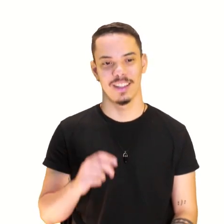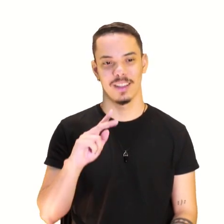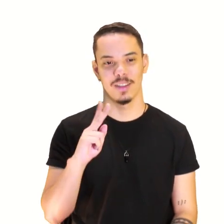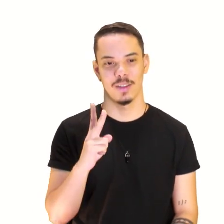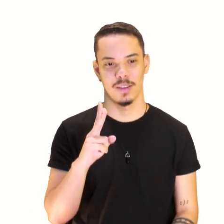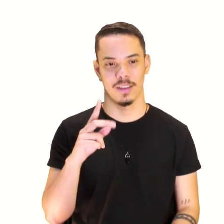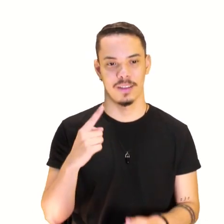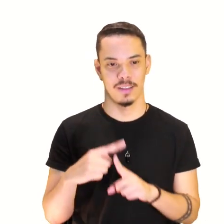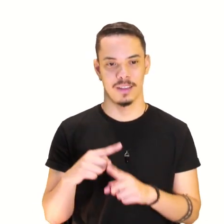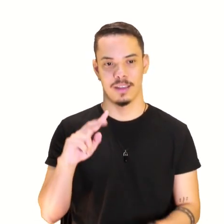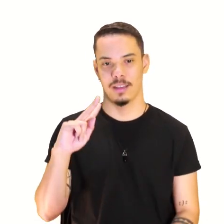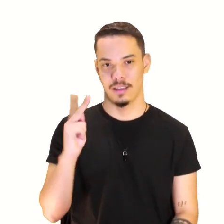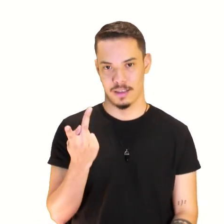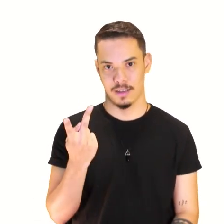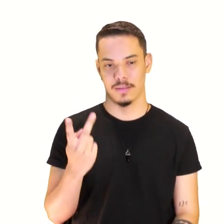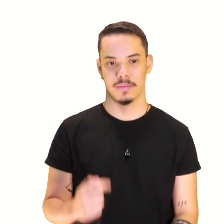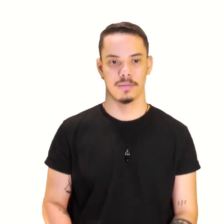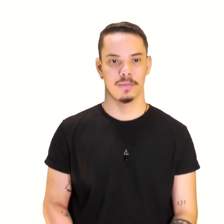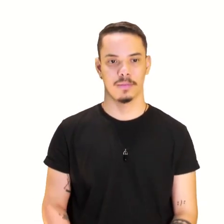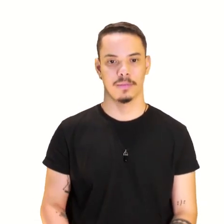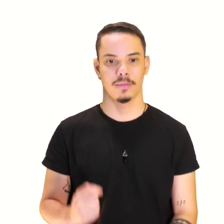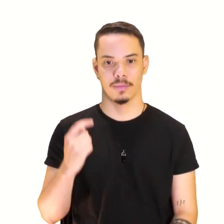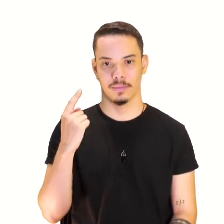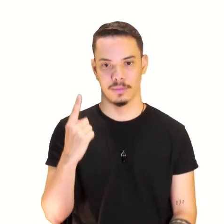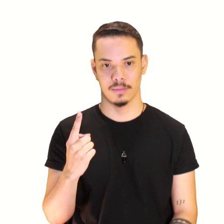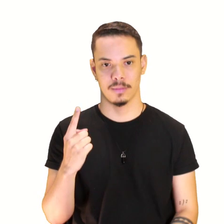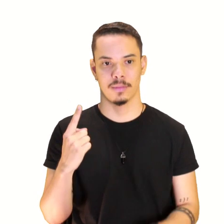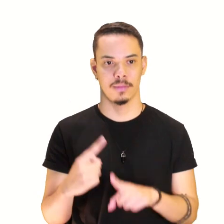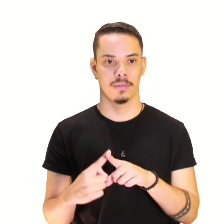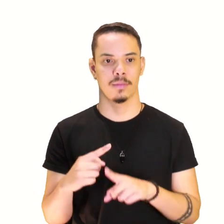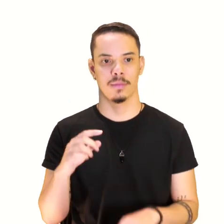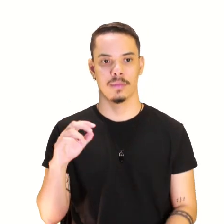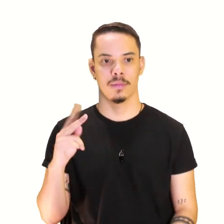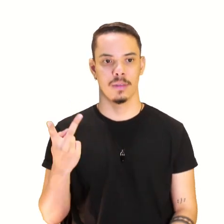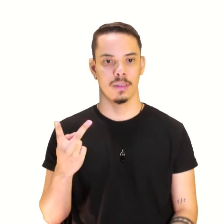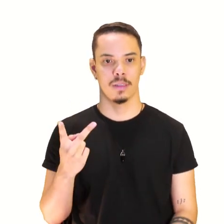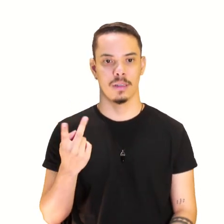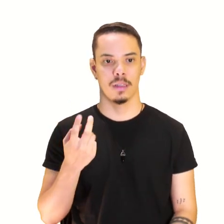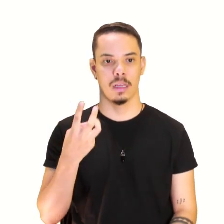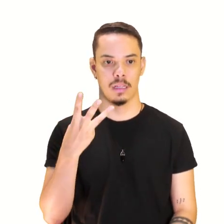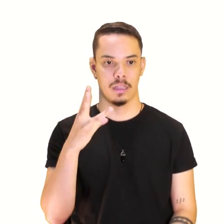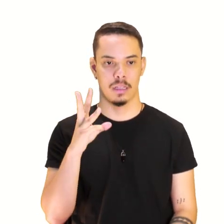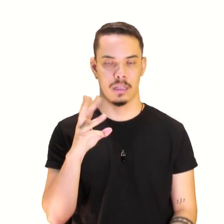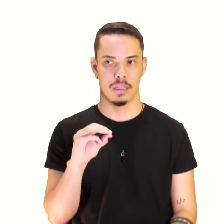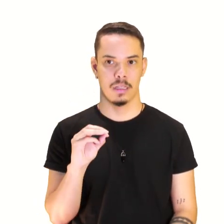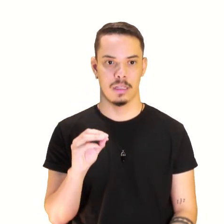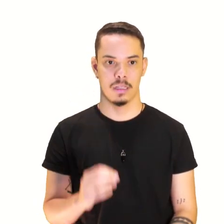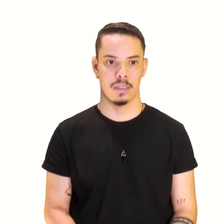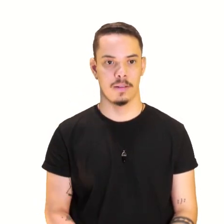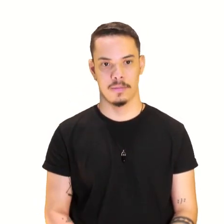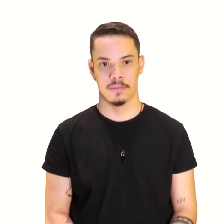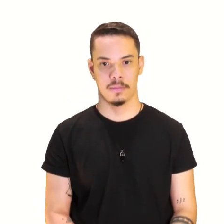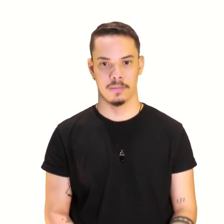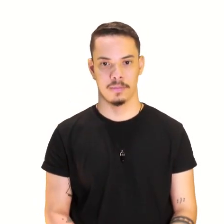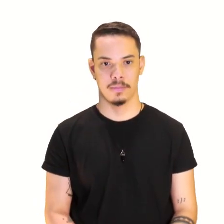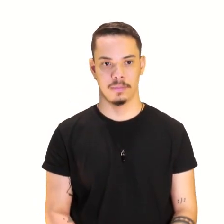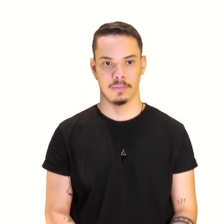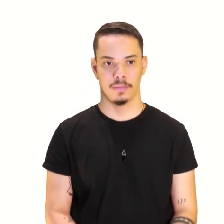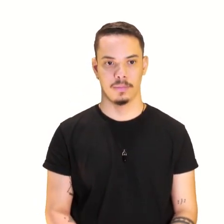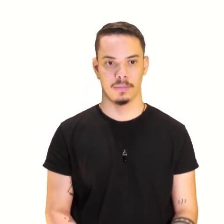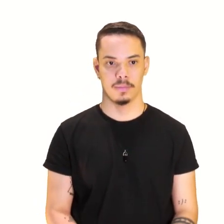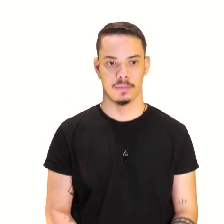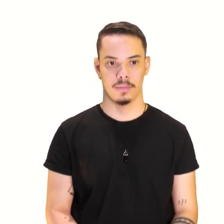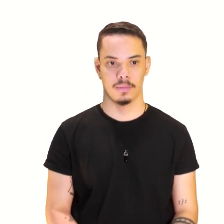H, 2H. 1,8 vezes 30. Bom, vai ficar 18 vezes 3, 30 com 24,